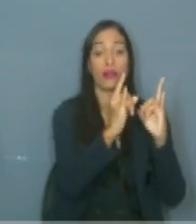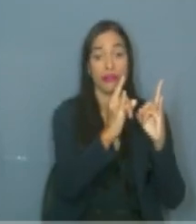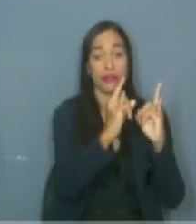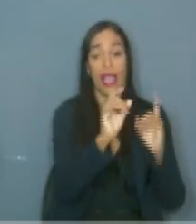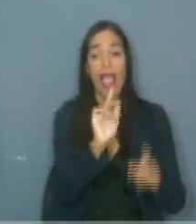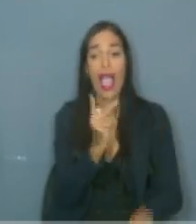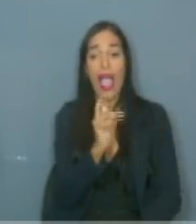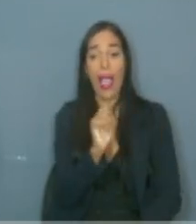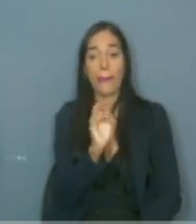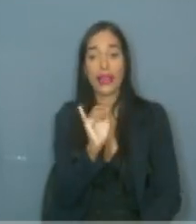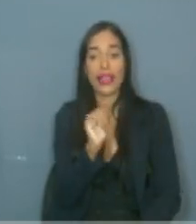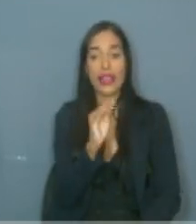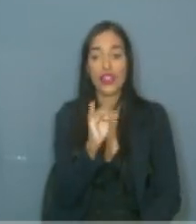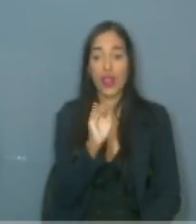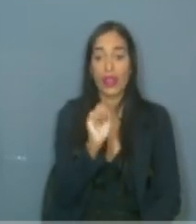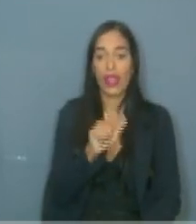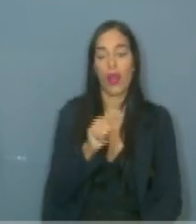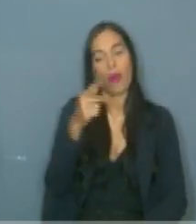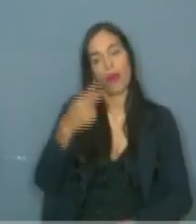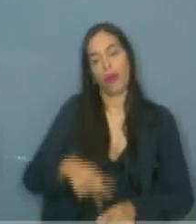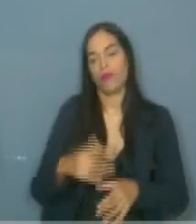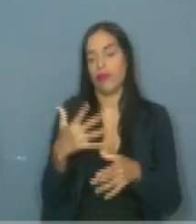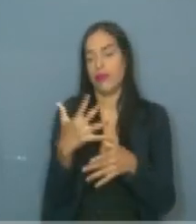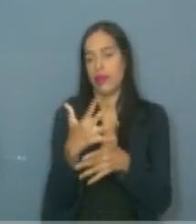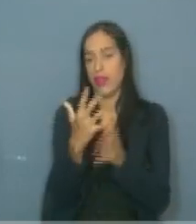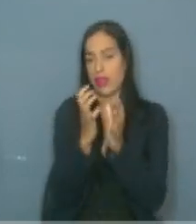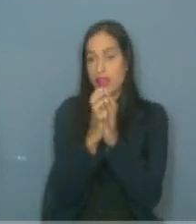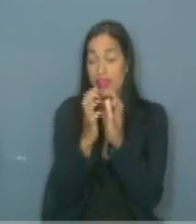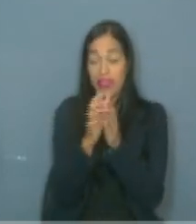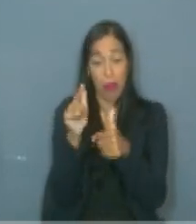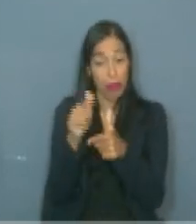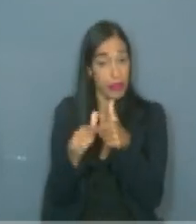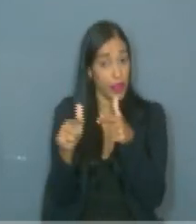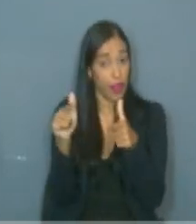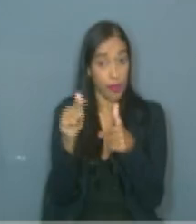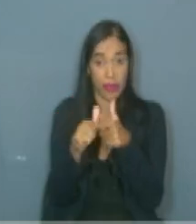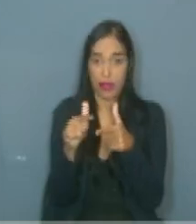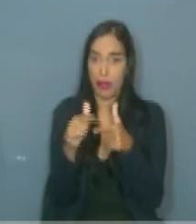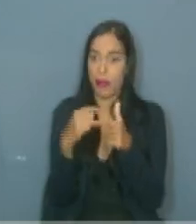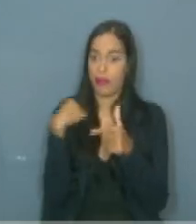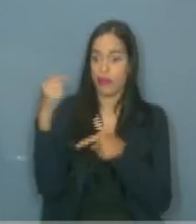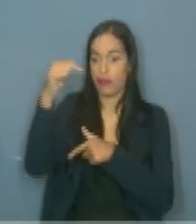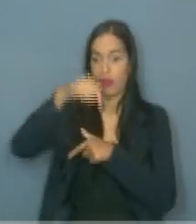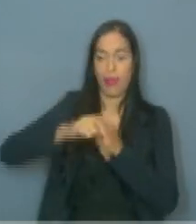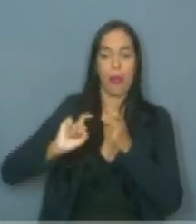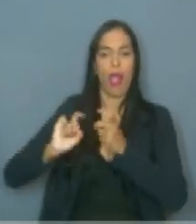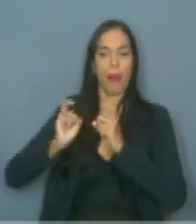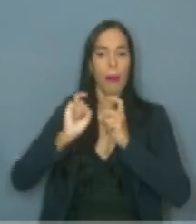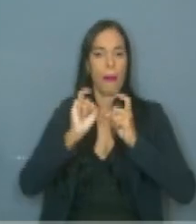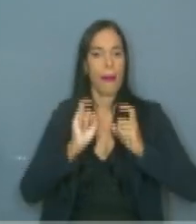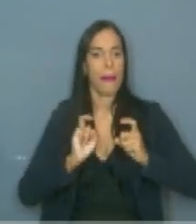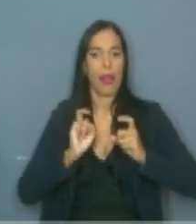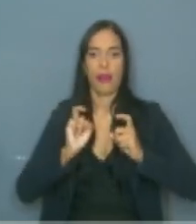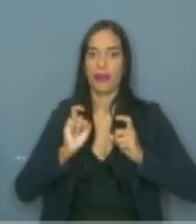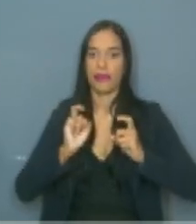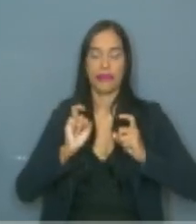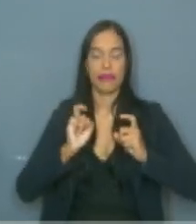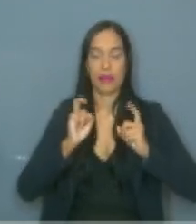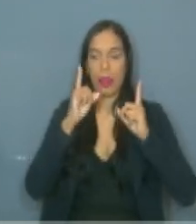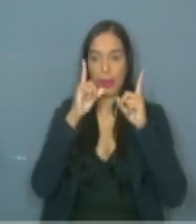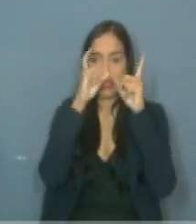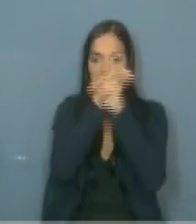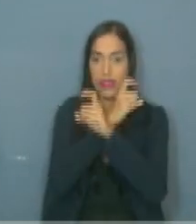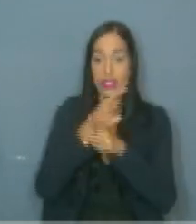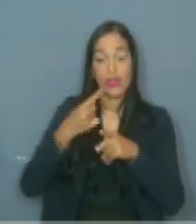do Recife é um grande problema. Toda vez que a gente traz a lua para discutir aqui, é um Deus nos acuda,